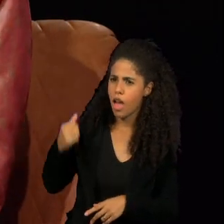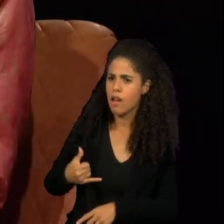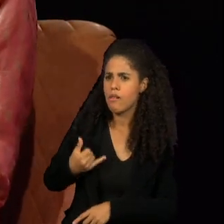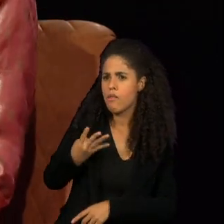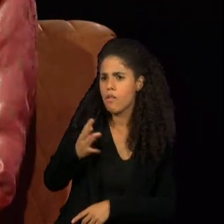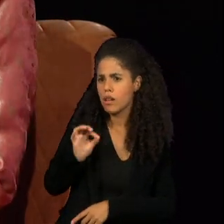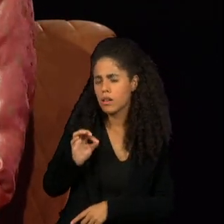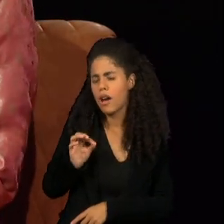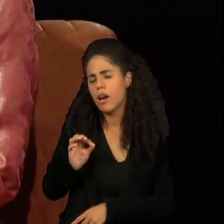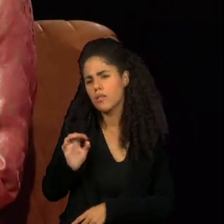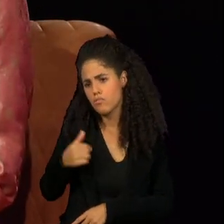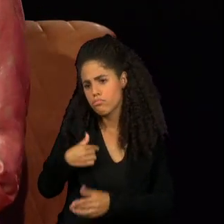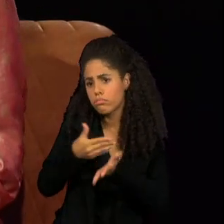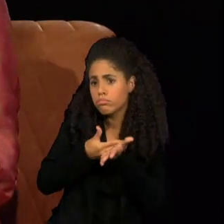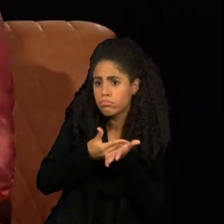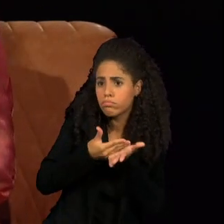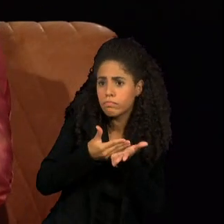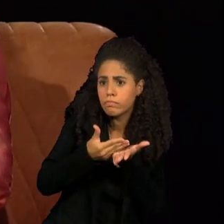anos, e